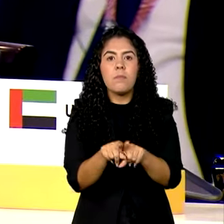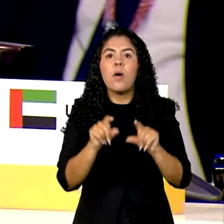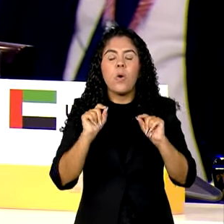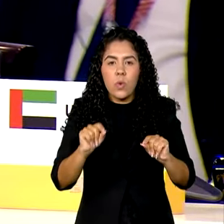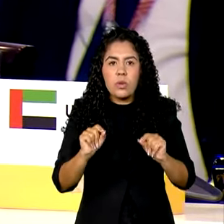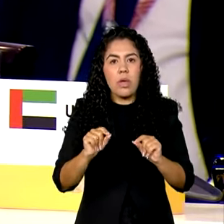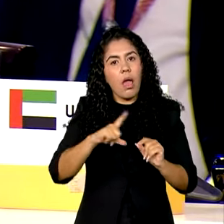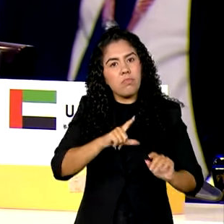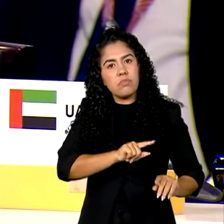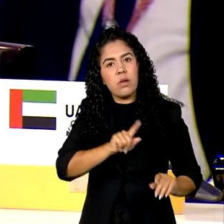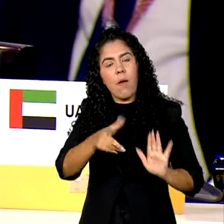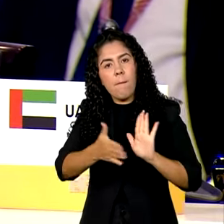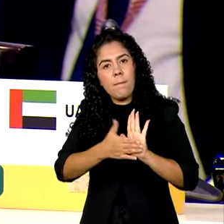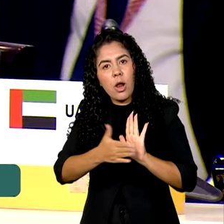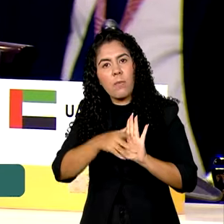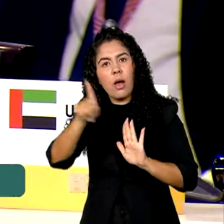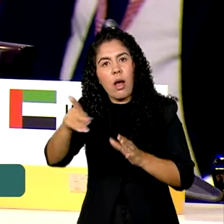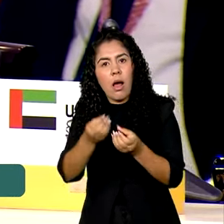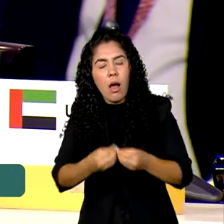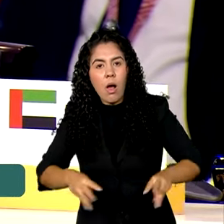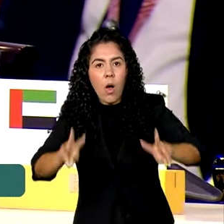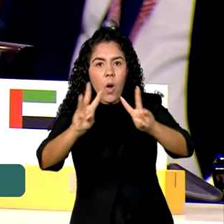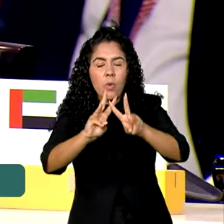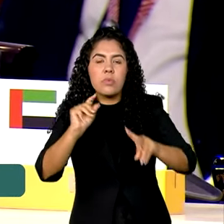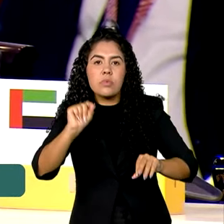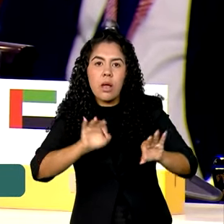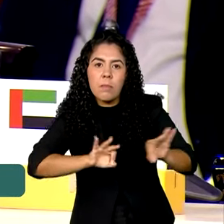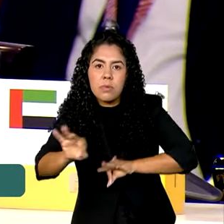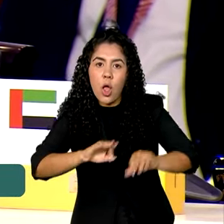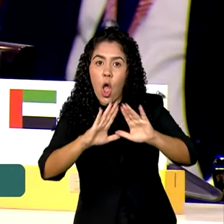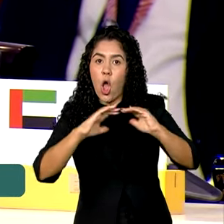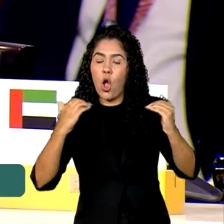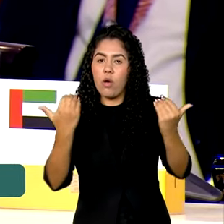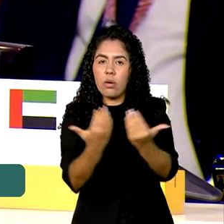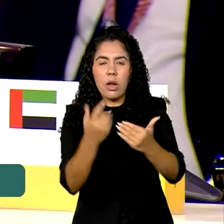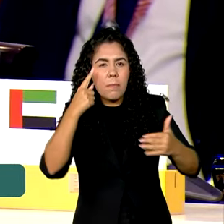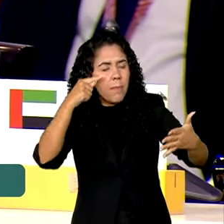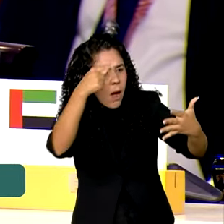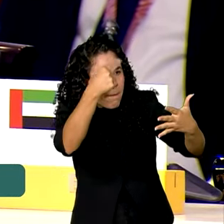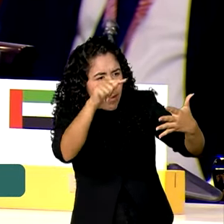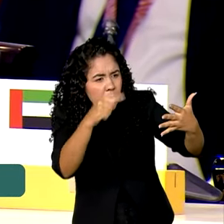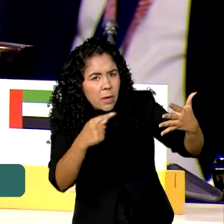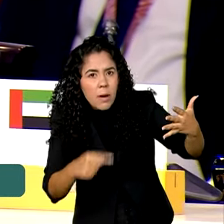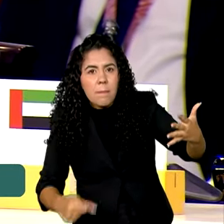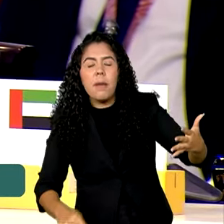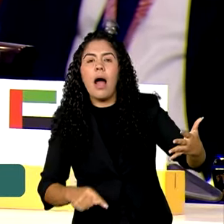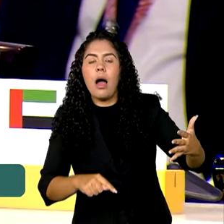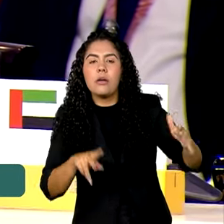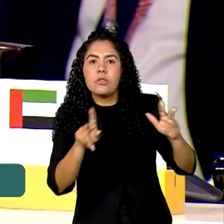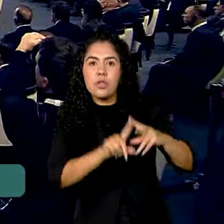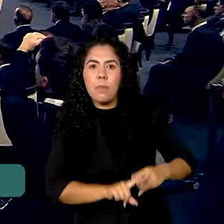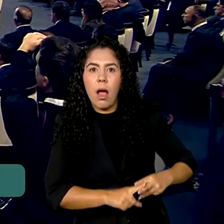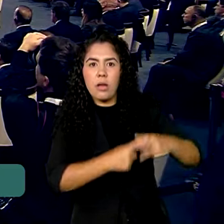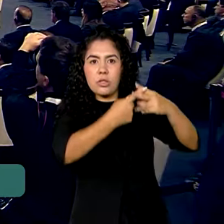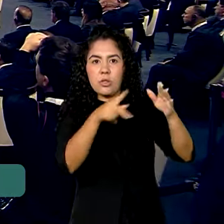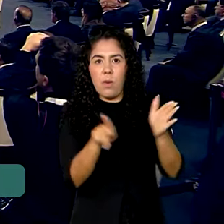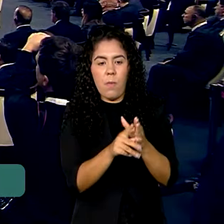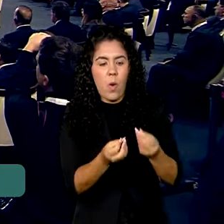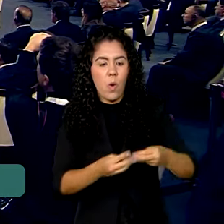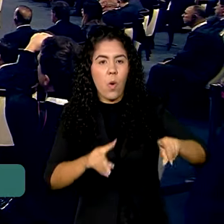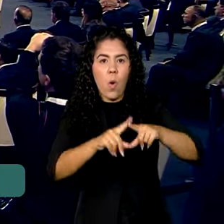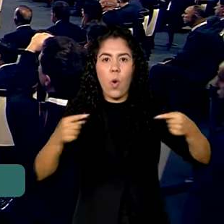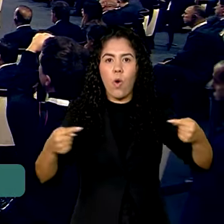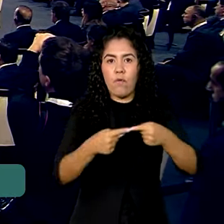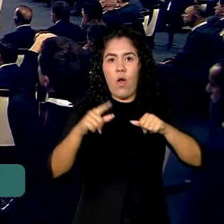ONU proposta de convocação de uma conferência de revisão da carta das Nações Unidas Com base no seu